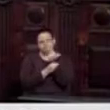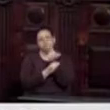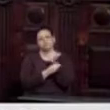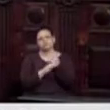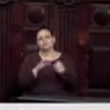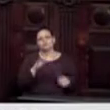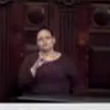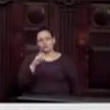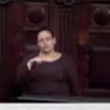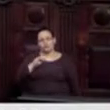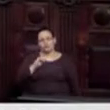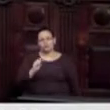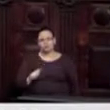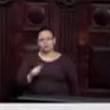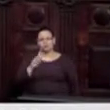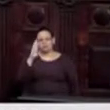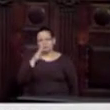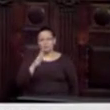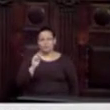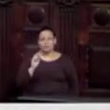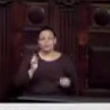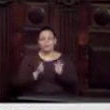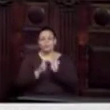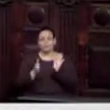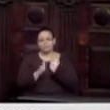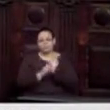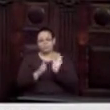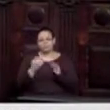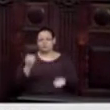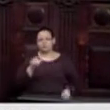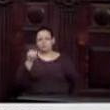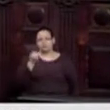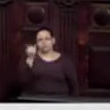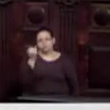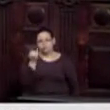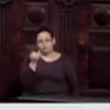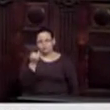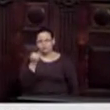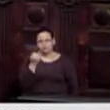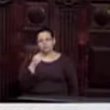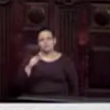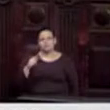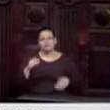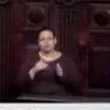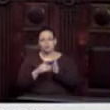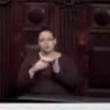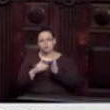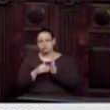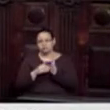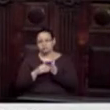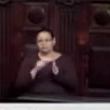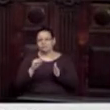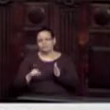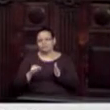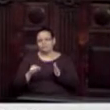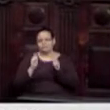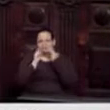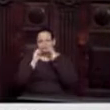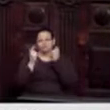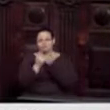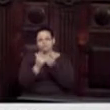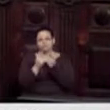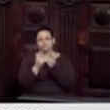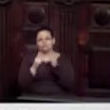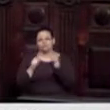uma responsabilidade e um papel importante, permaneça meses a fio, acampada aqui dentro da Assembleia Legislativa, e